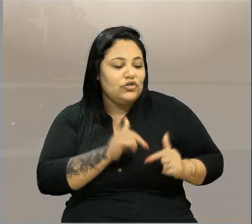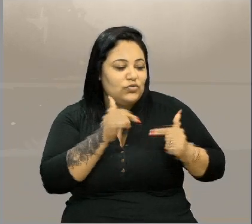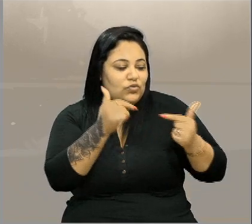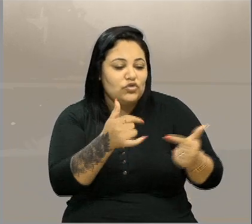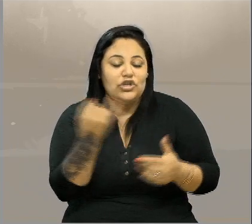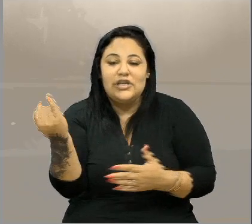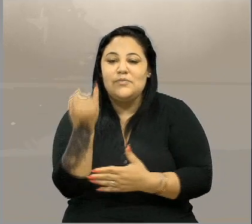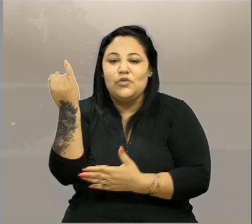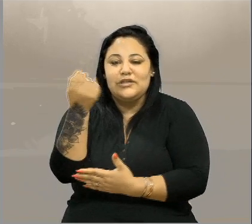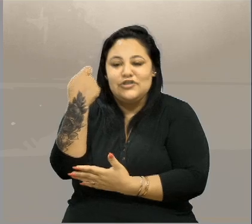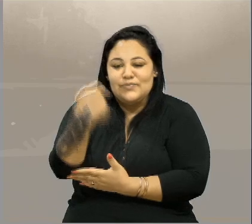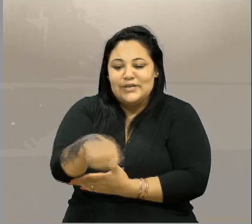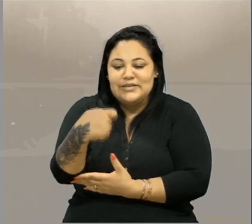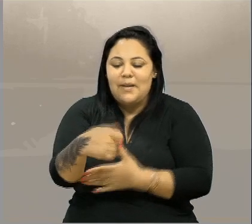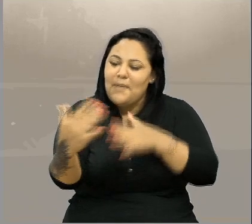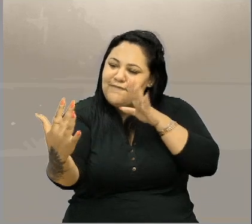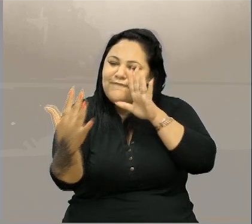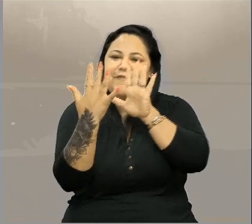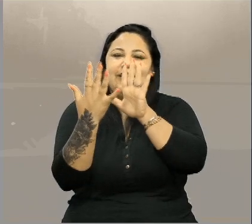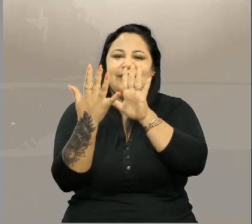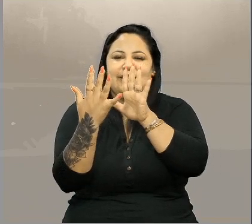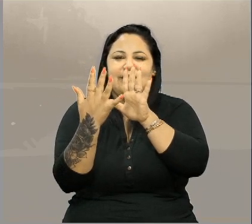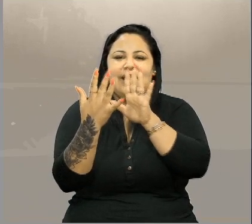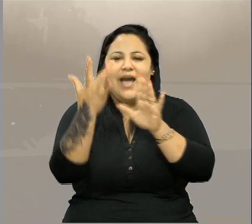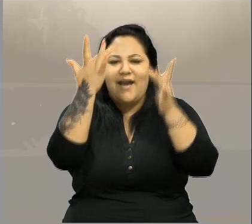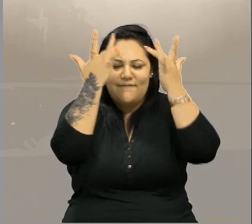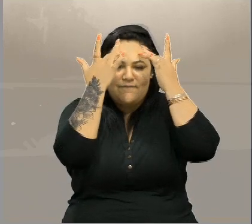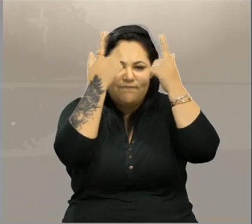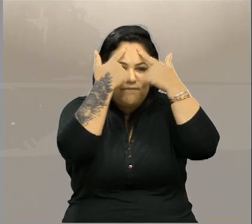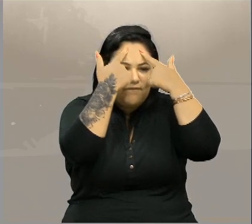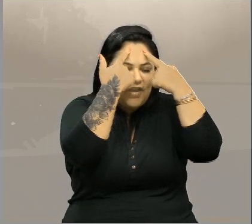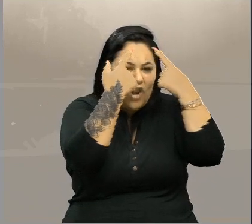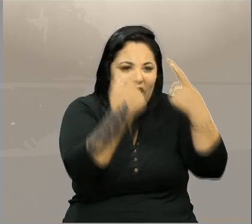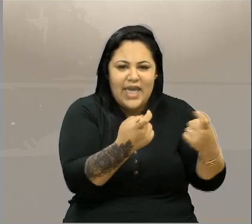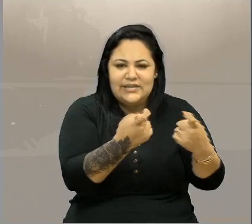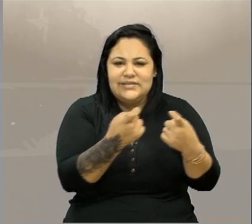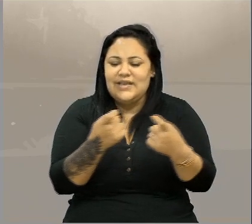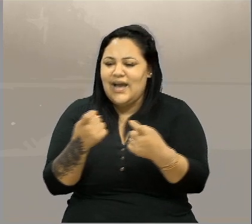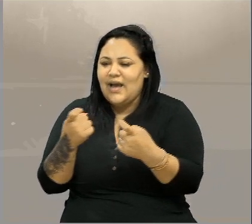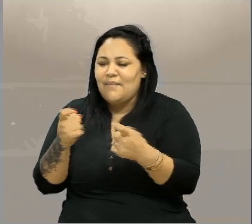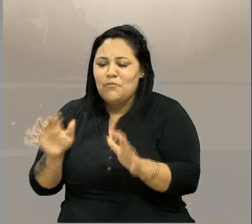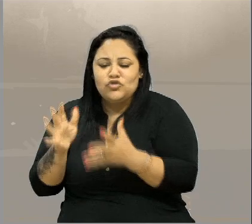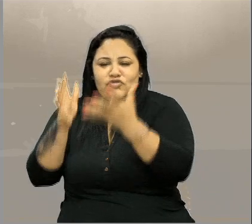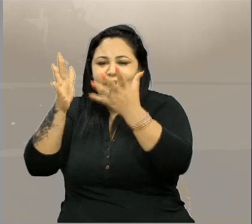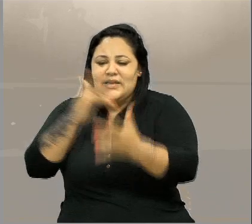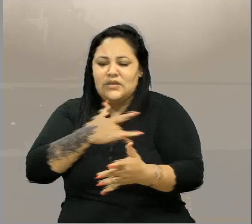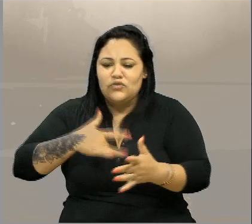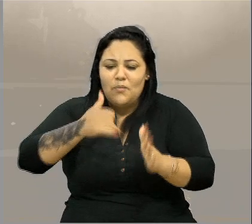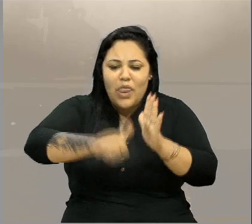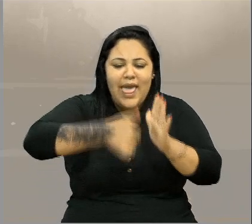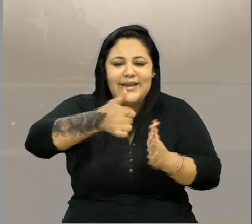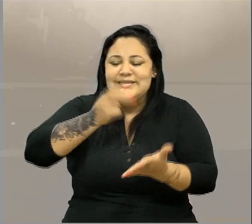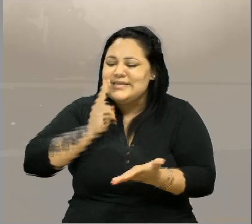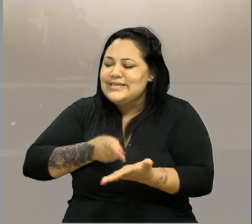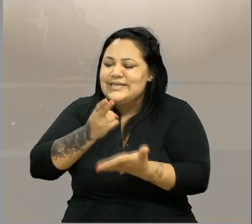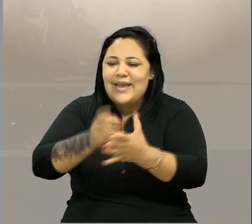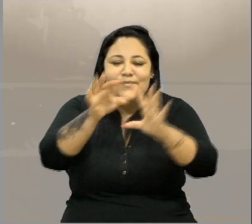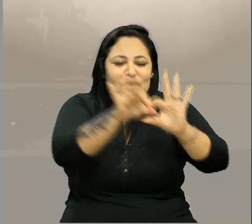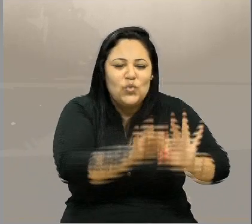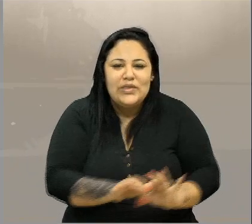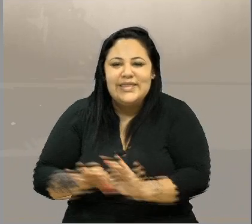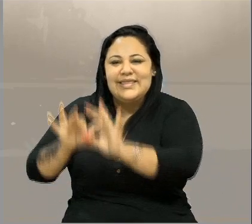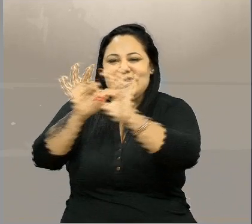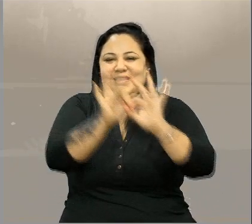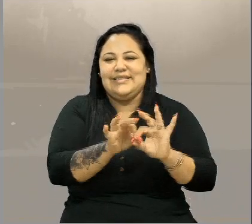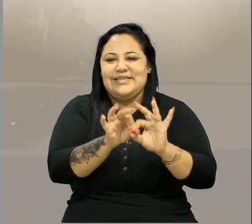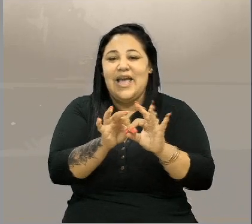necessárias de combate, de enfrentamento, de promoção à saúde da mulher, sempre estivemos juntas, né?